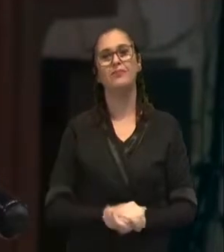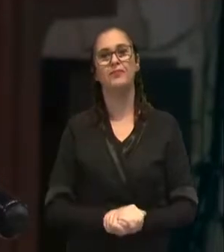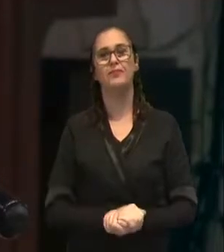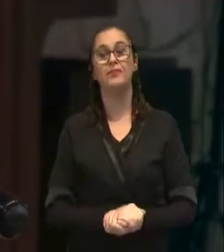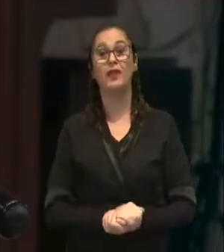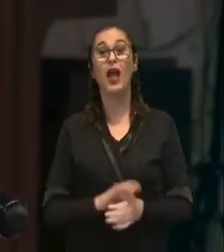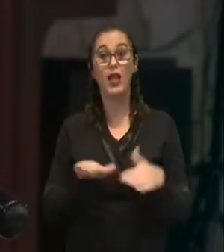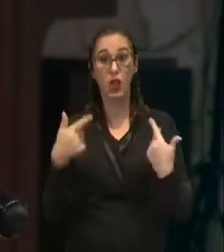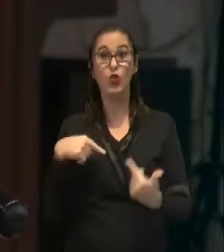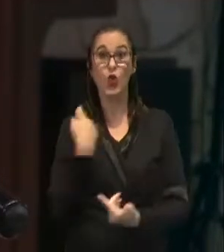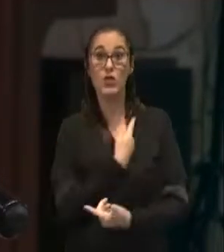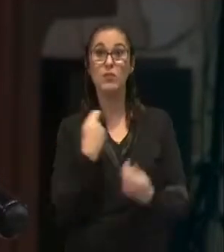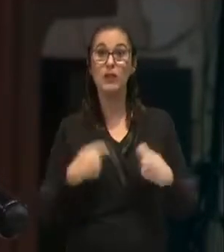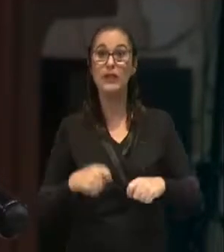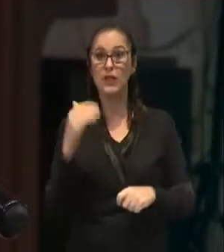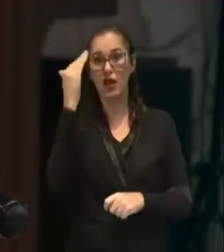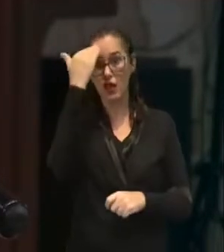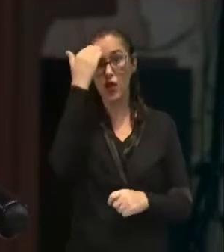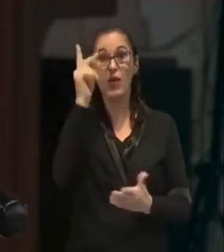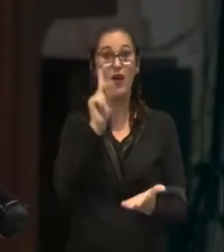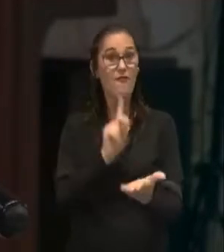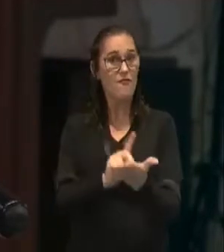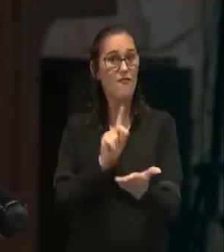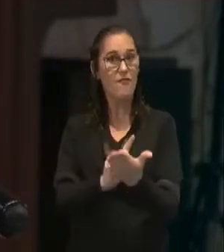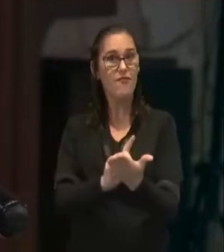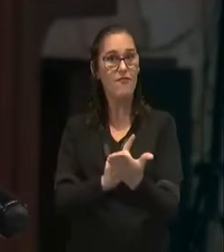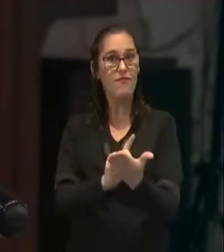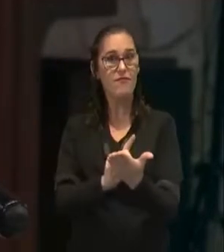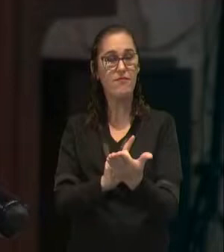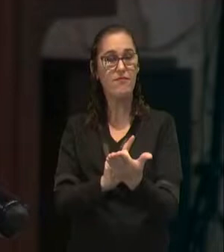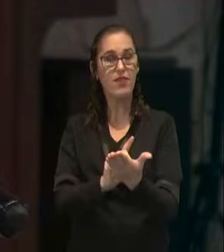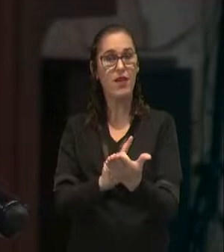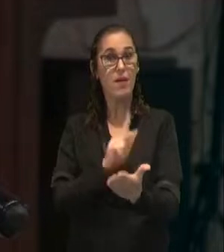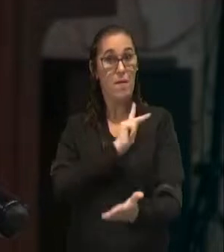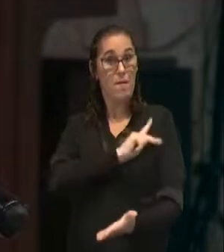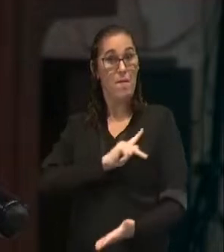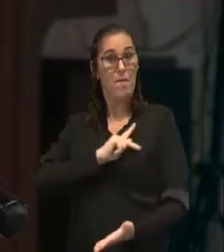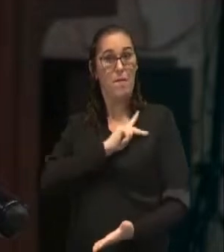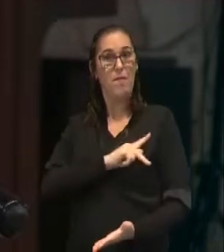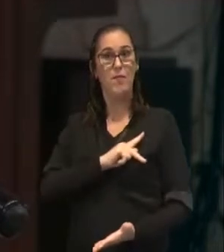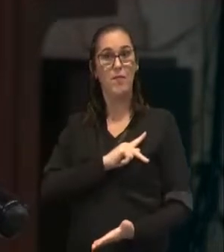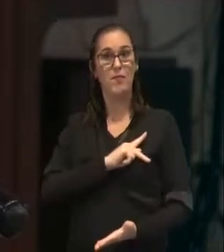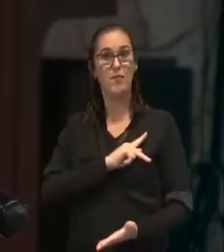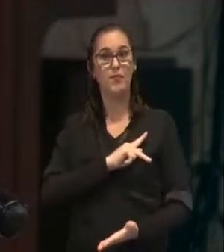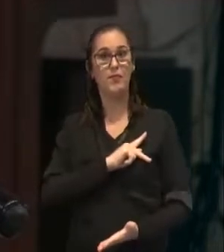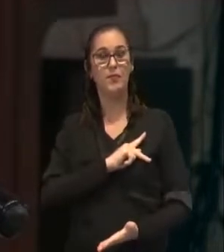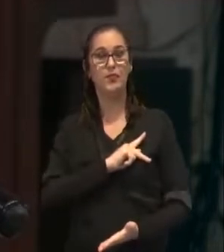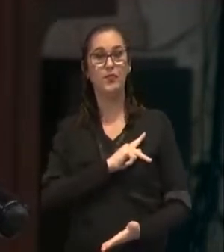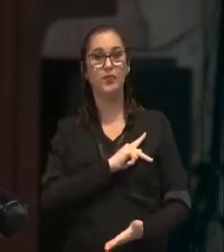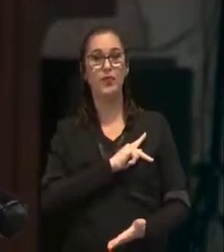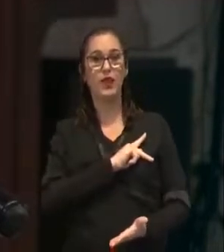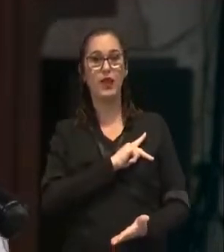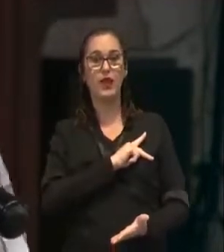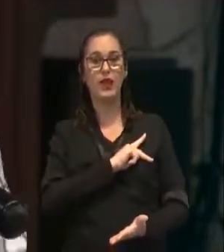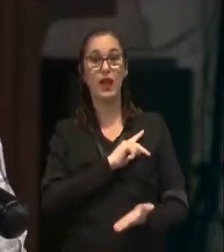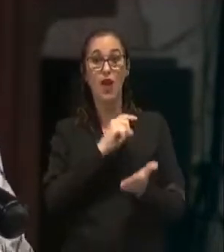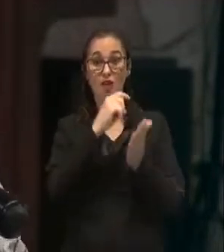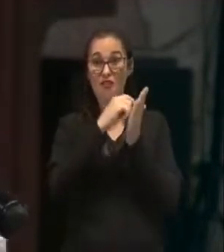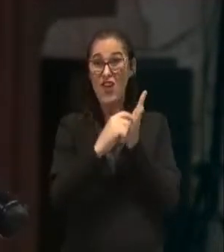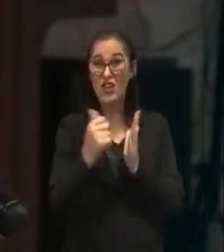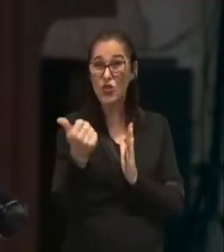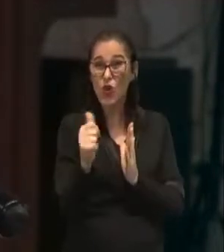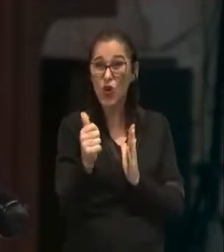Então nós precisamos compreender essa verdade. Paulo então Começa a partir do verso 11: